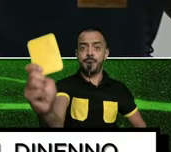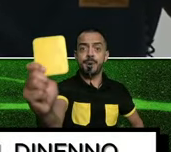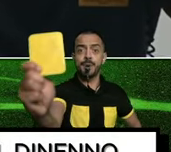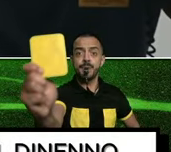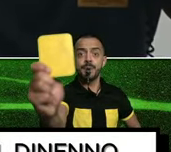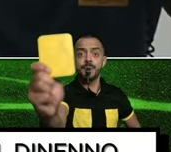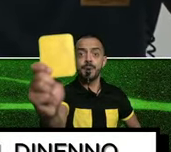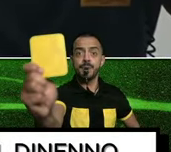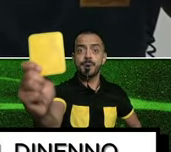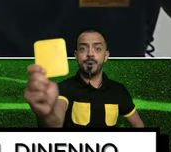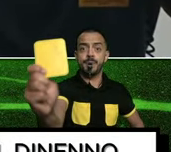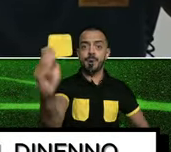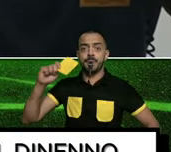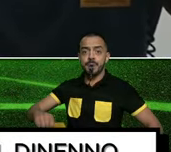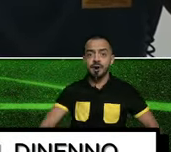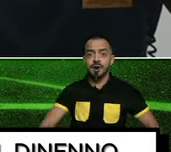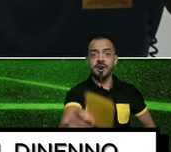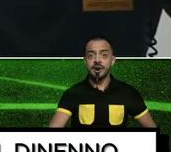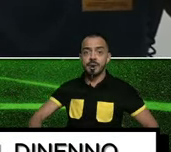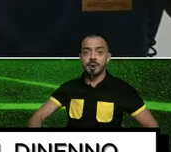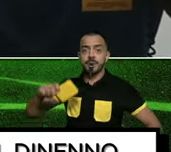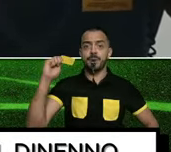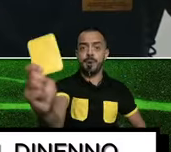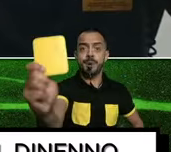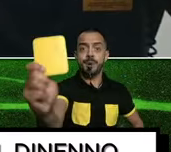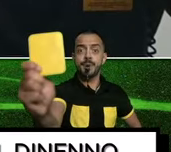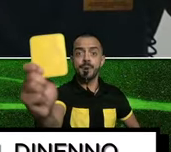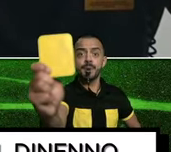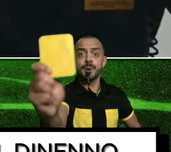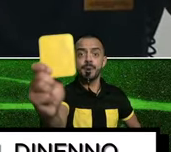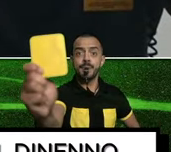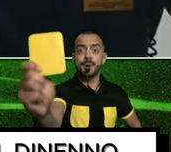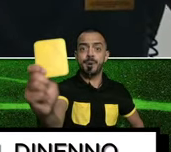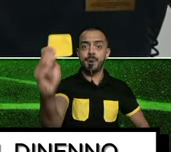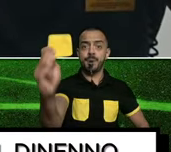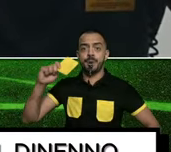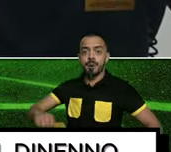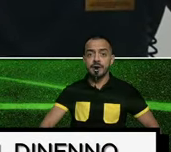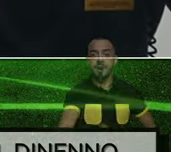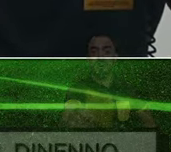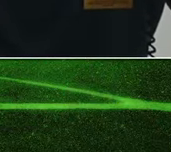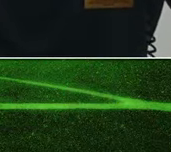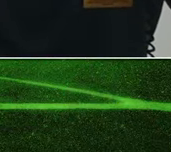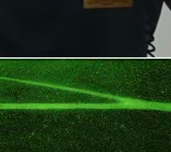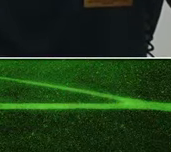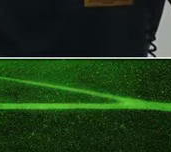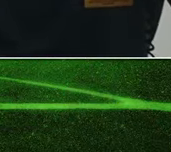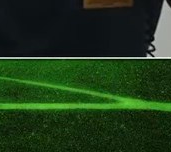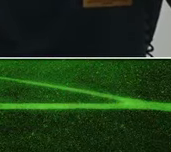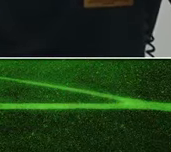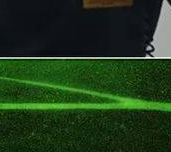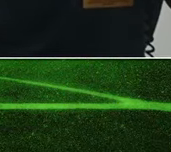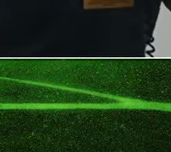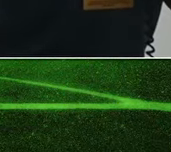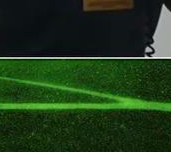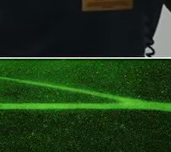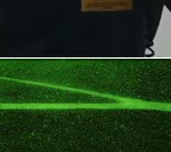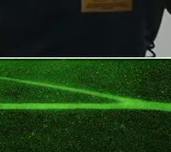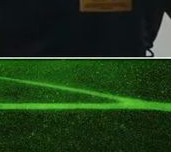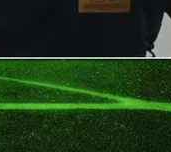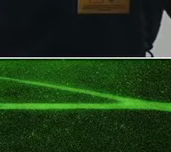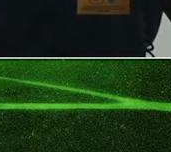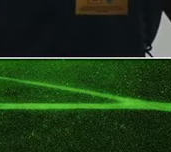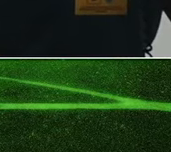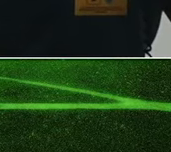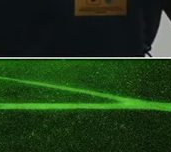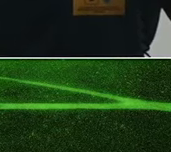Pereira Mateus Pereira Agora sim o Cruzeiro envolvente domina Vital vital entrou Vital atenção na grande era tentou o de